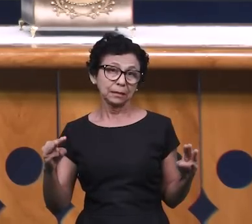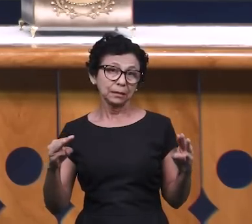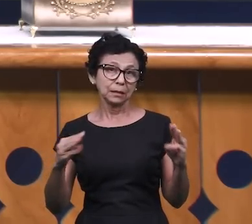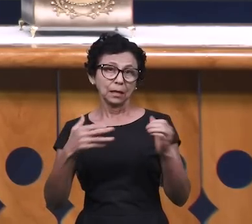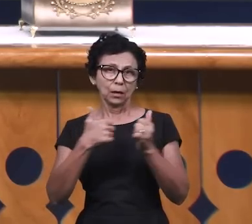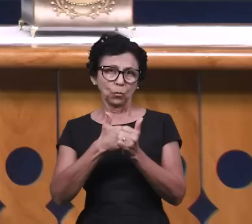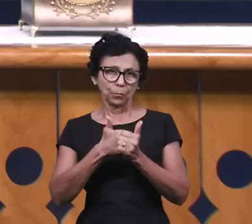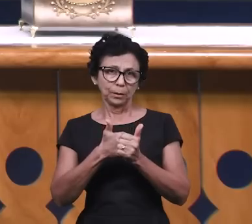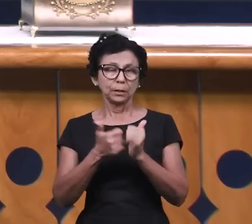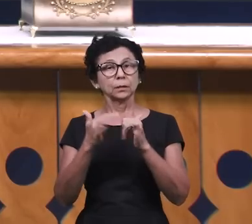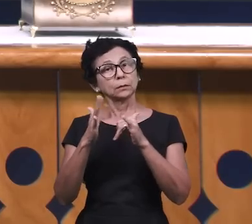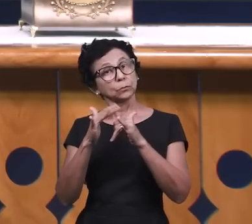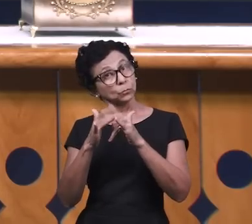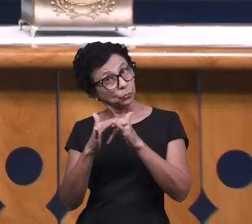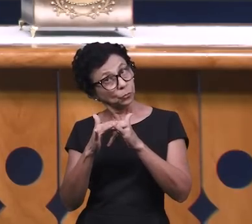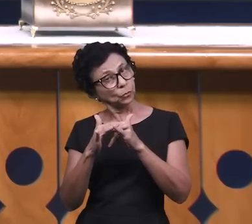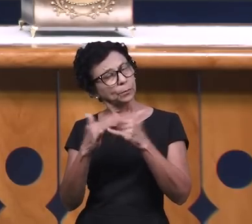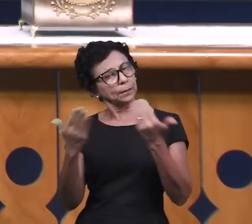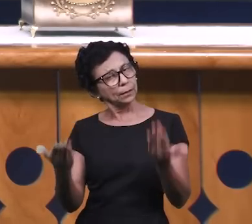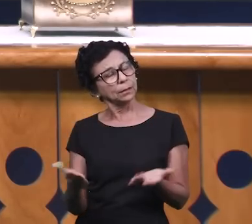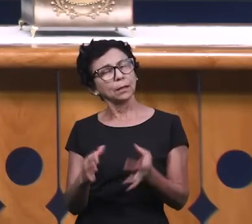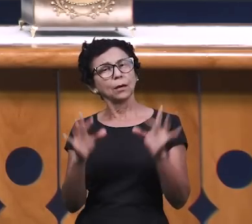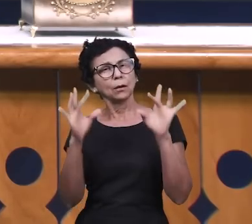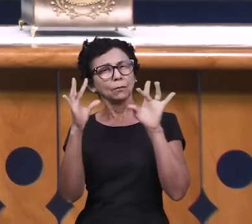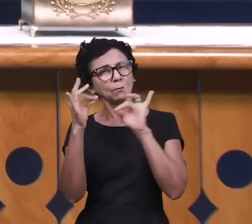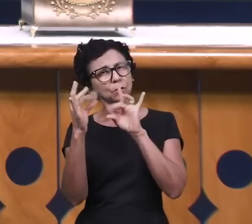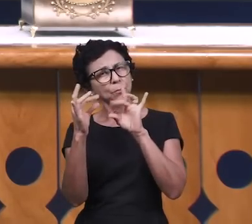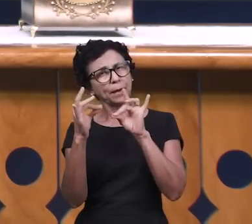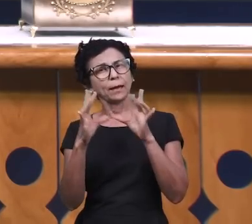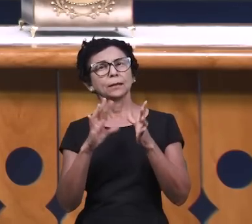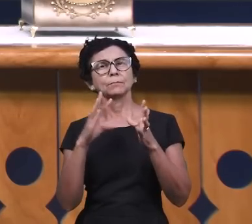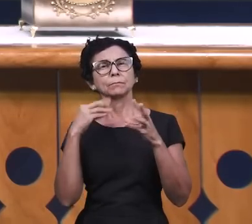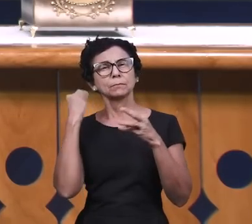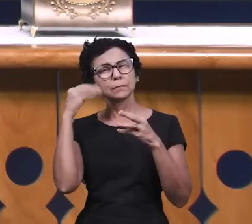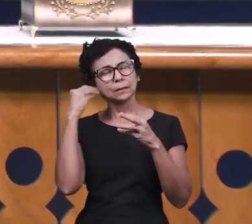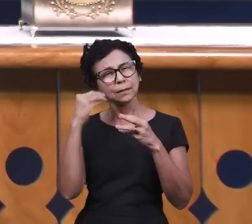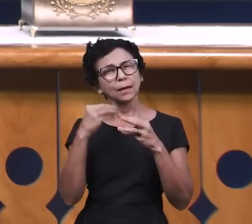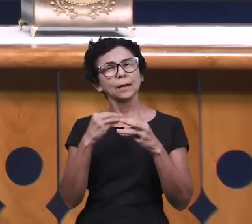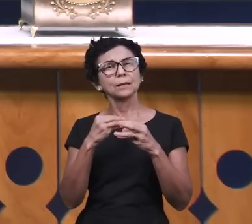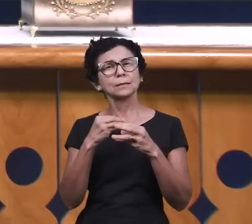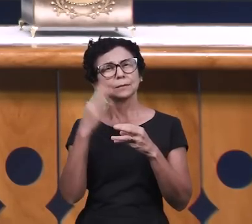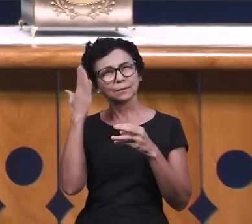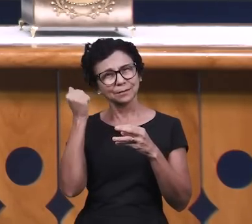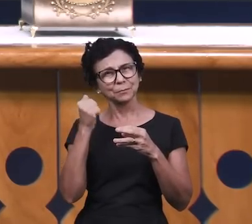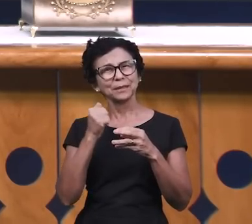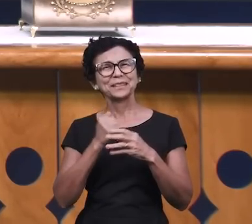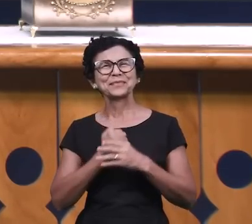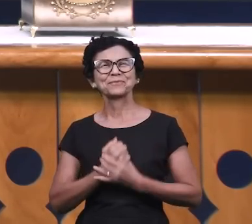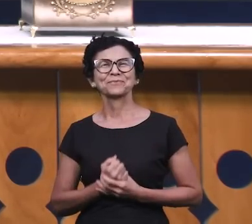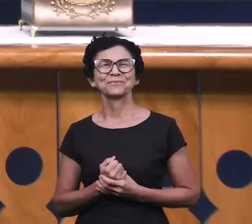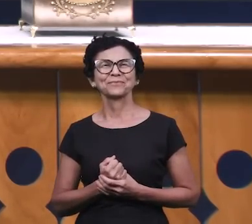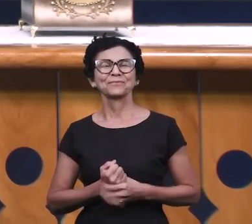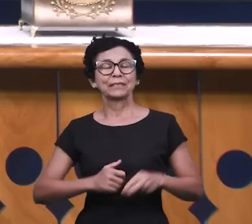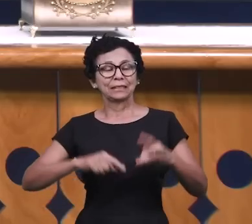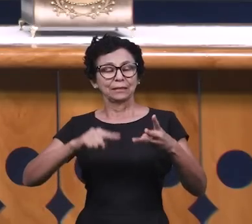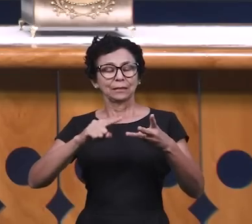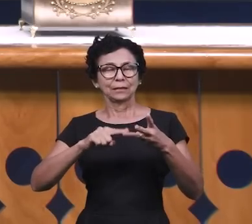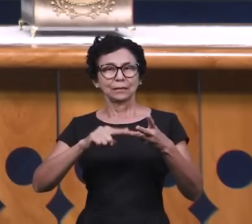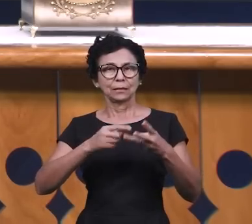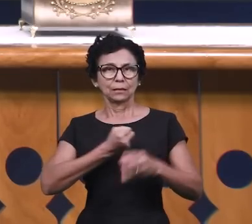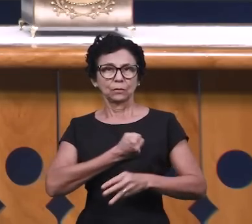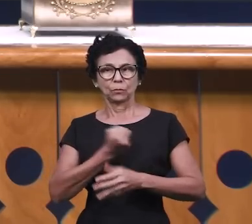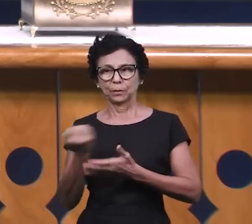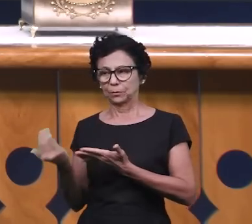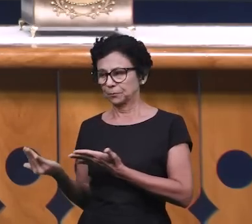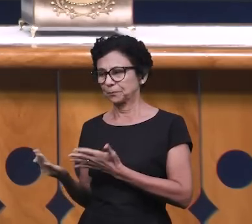nos acompanhando no YouTube? Fale conosco, conte a sua experiência, queremos ouvi-lo. E por último,